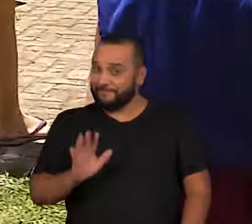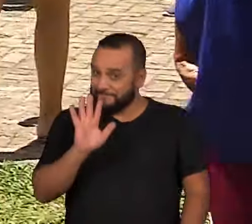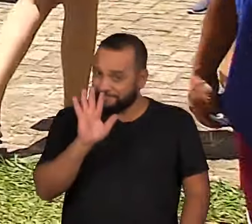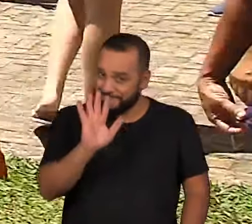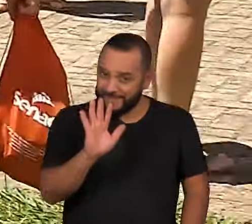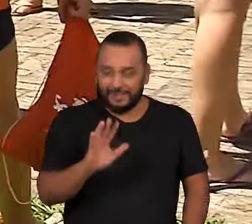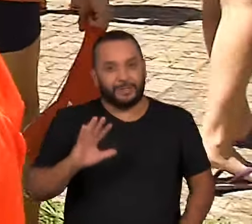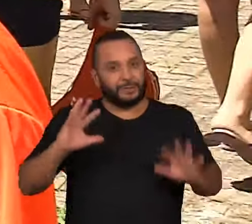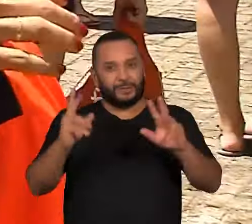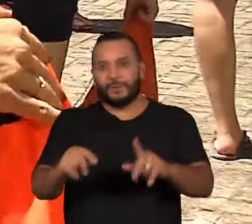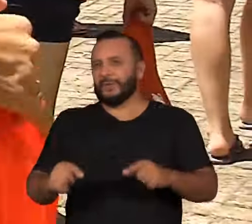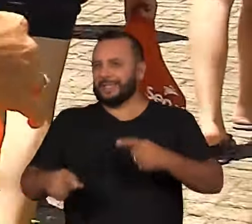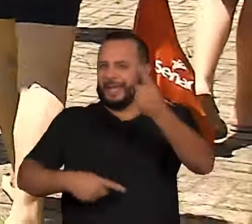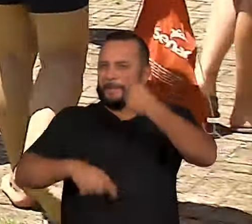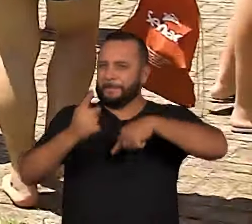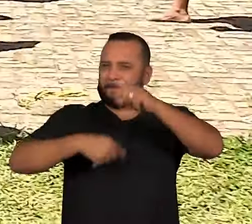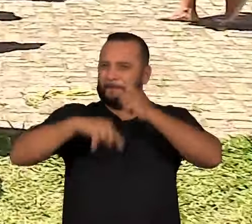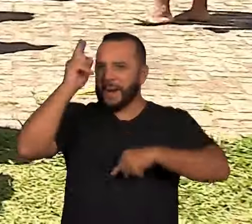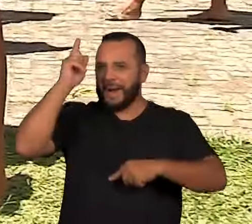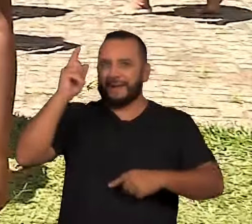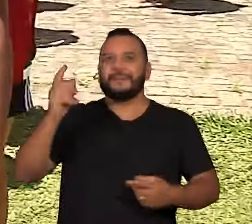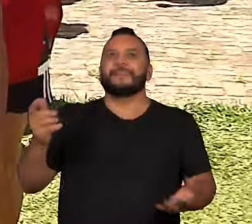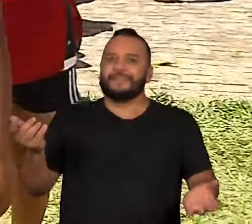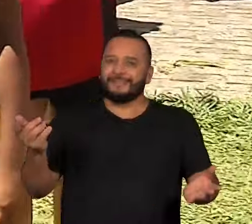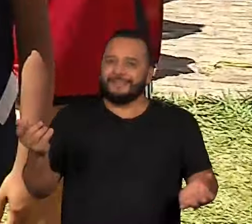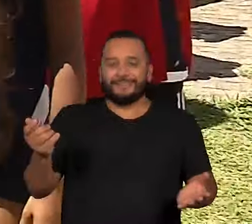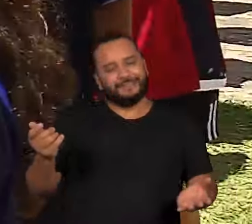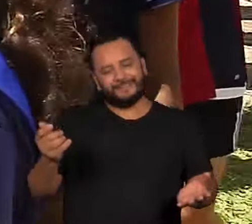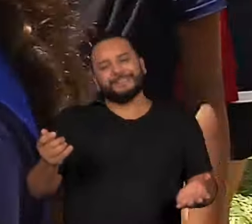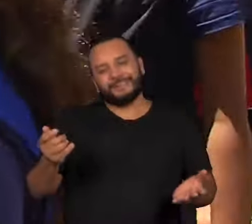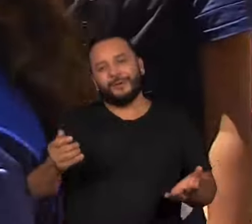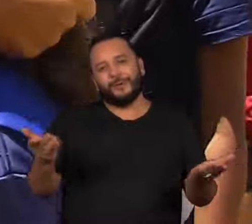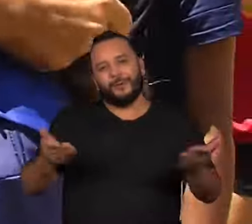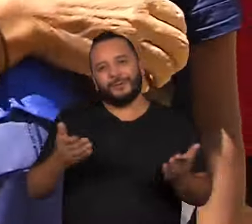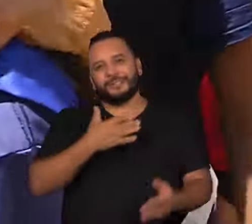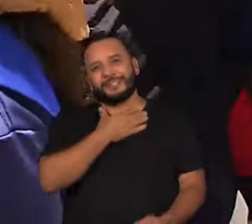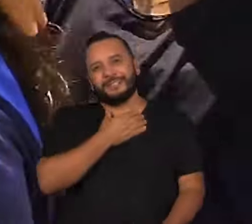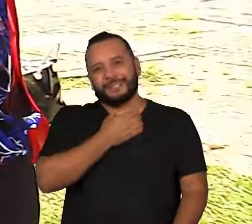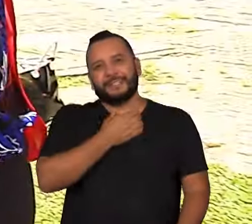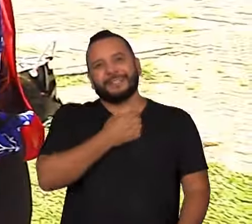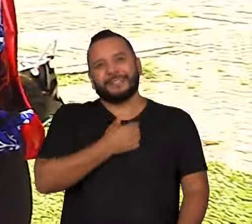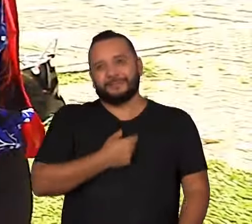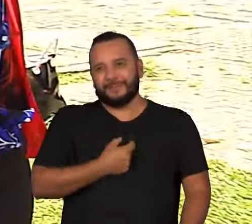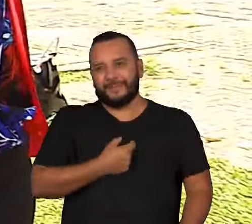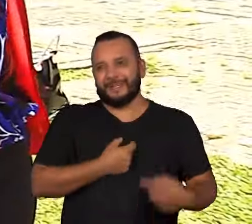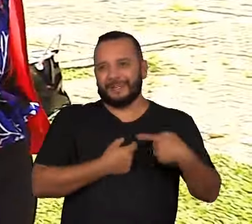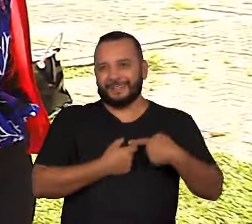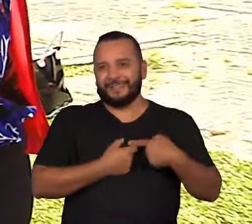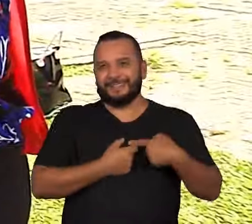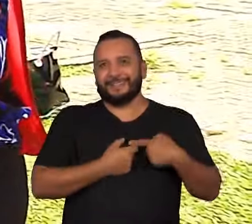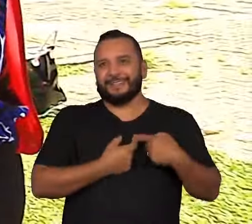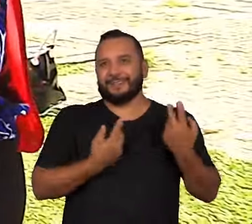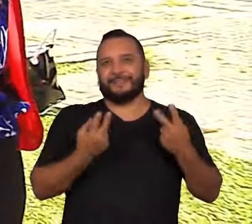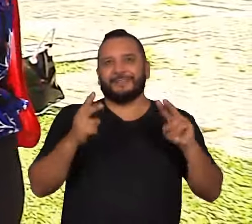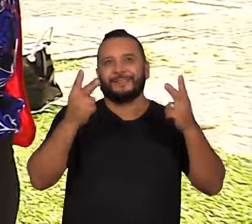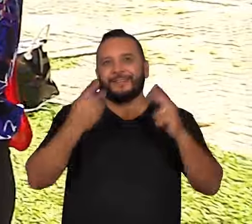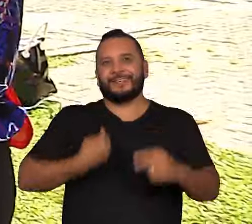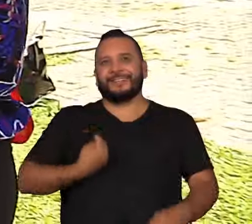toda a superação vista aqui hoje vale até uma medalha para comemorar as pequenas vitórias da